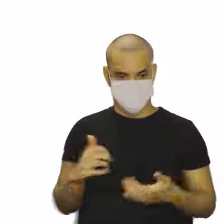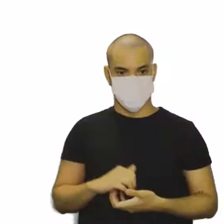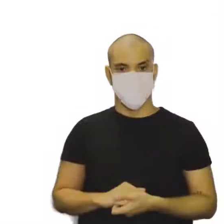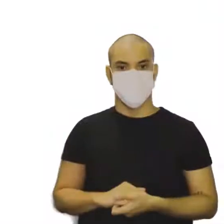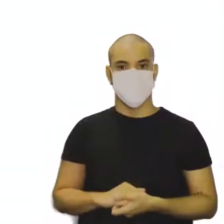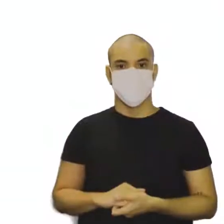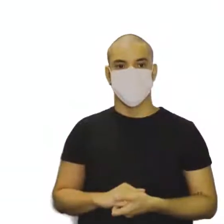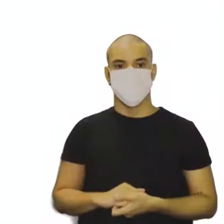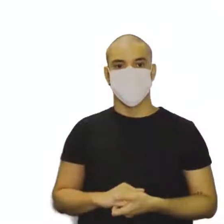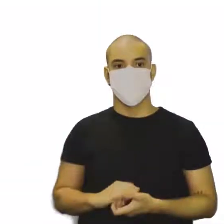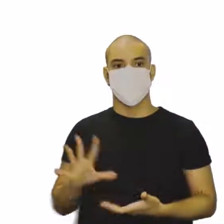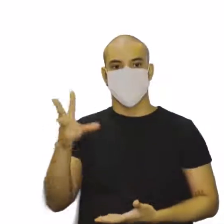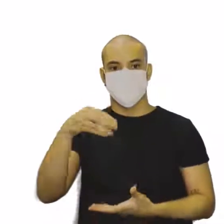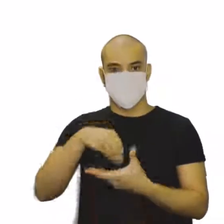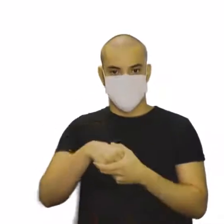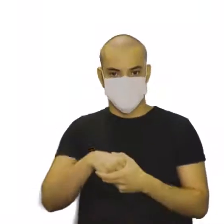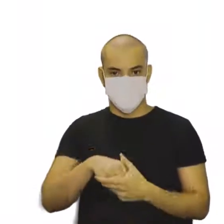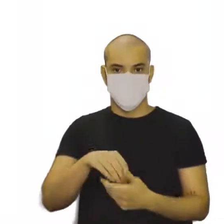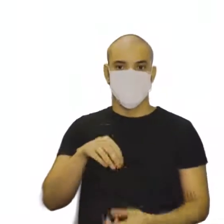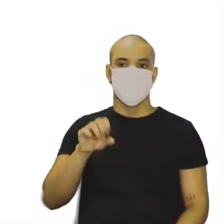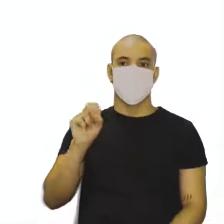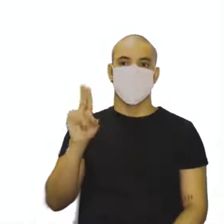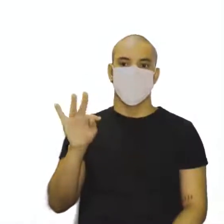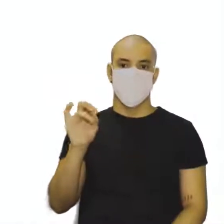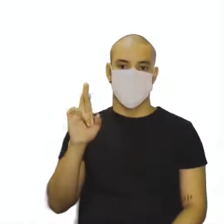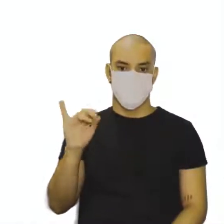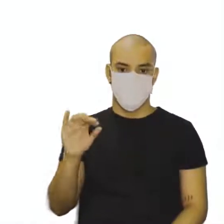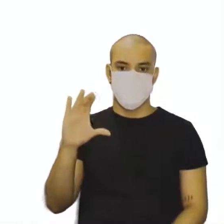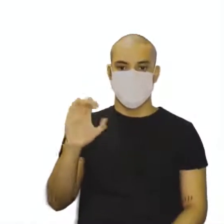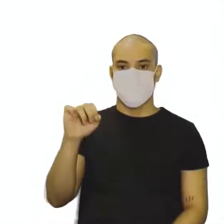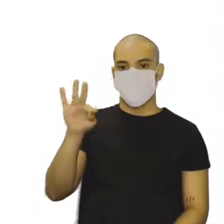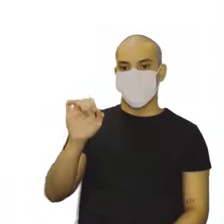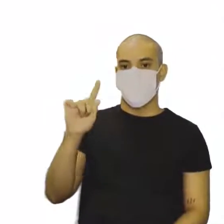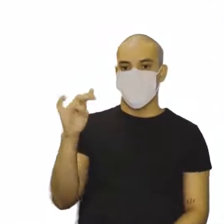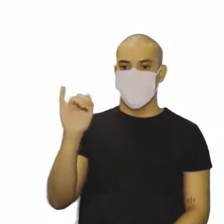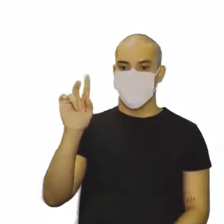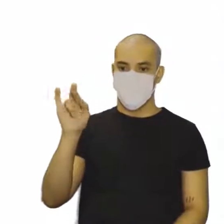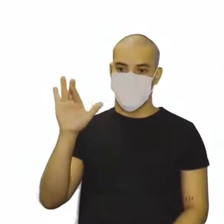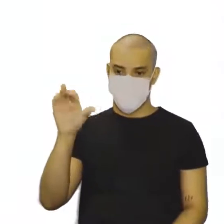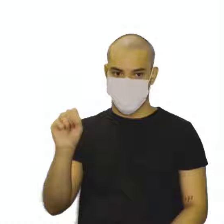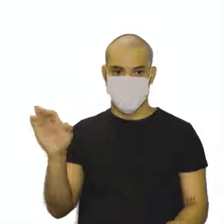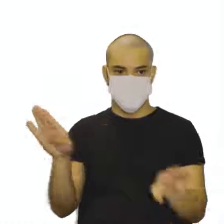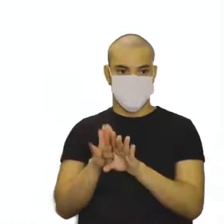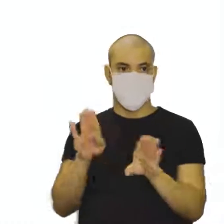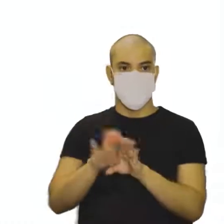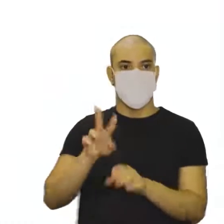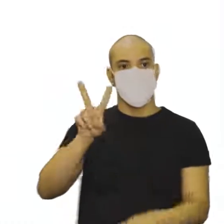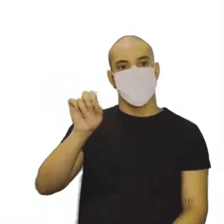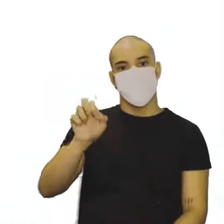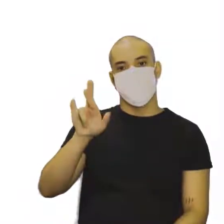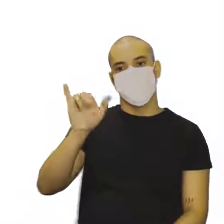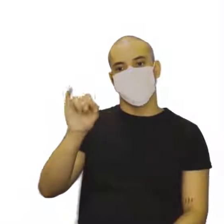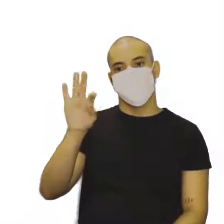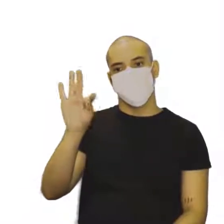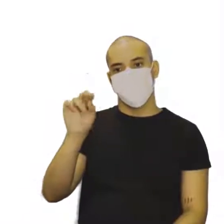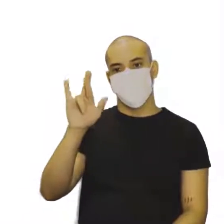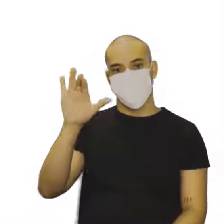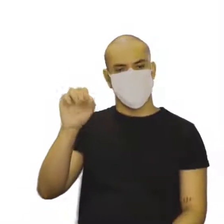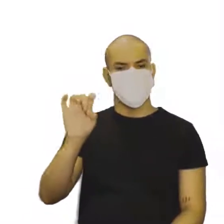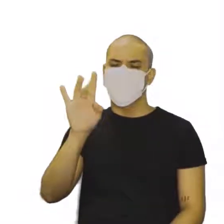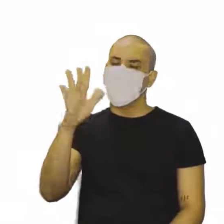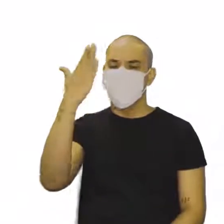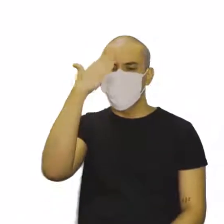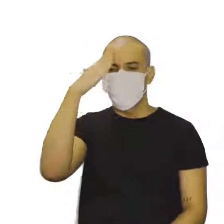e supressores de surto, como centelhadores, aqui ó, varistores e diodo Zener. Aqui é